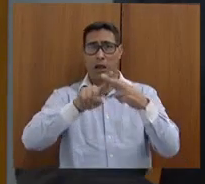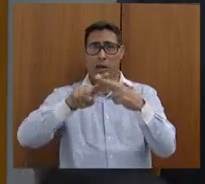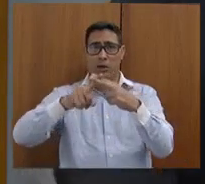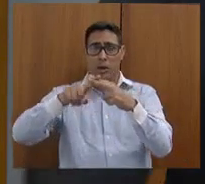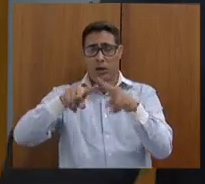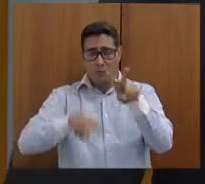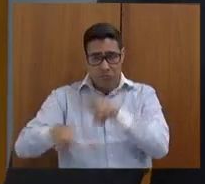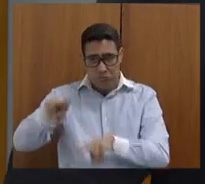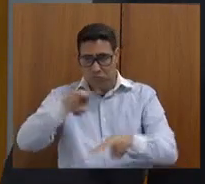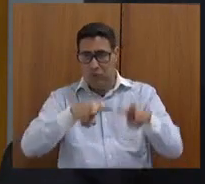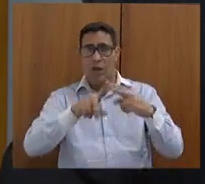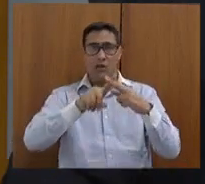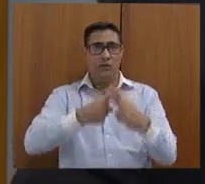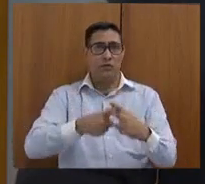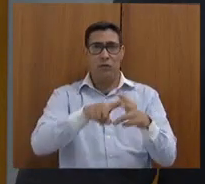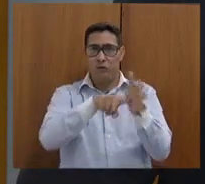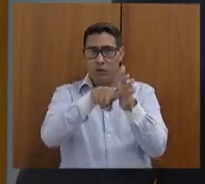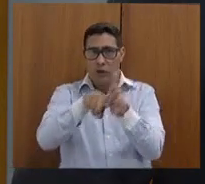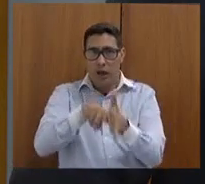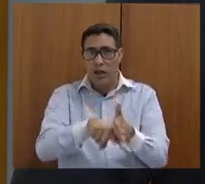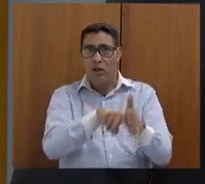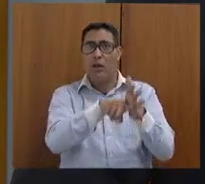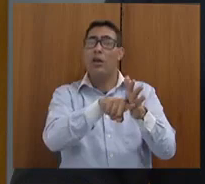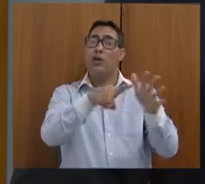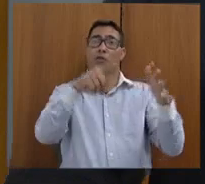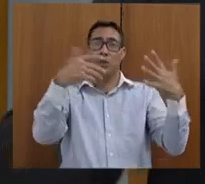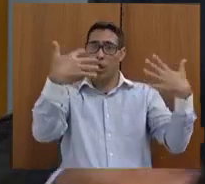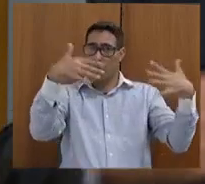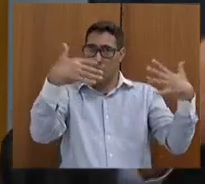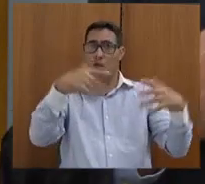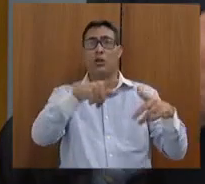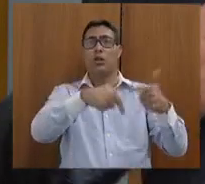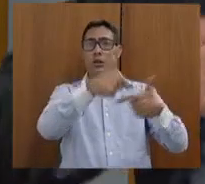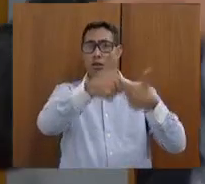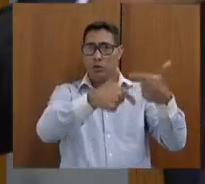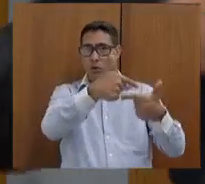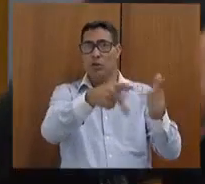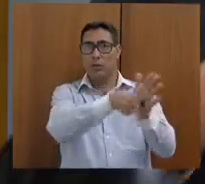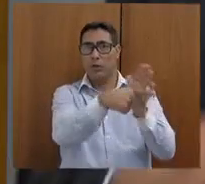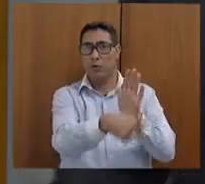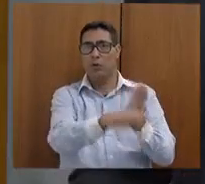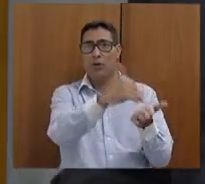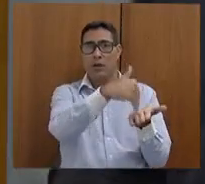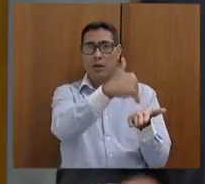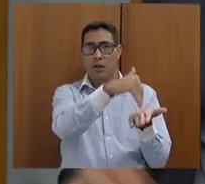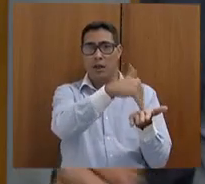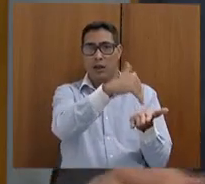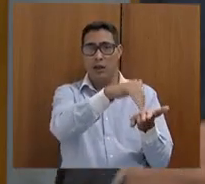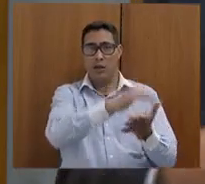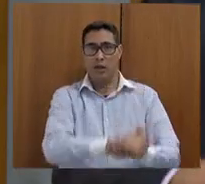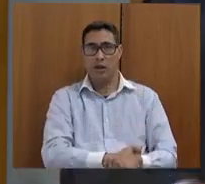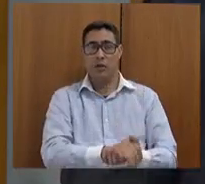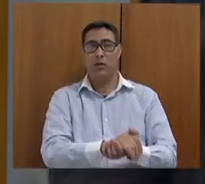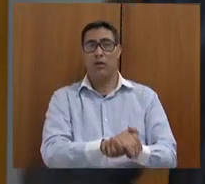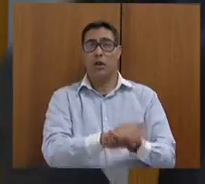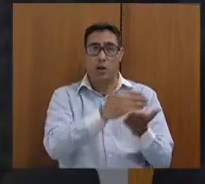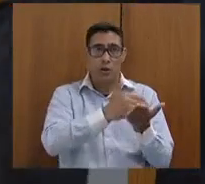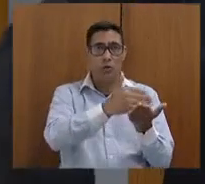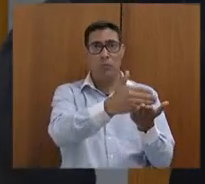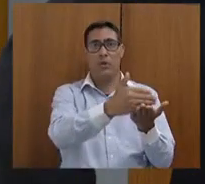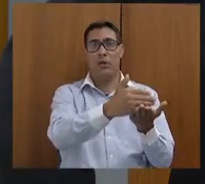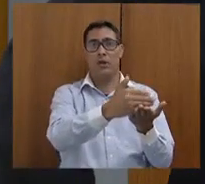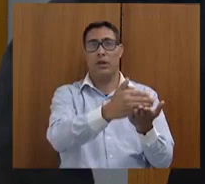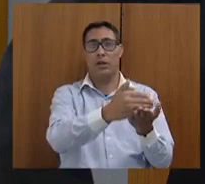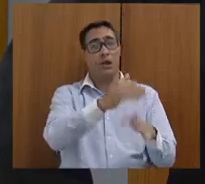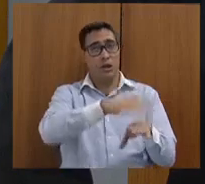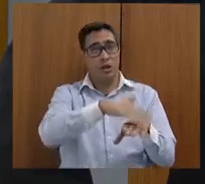escondo não tô aqui elogiando a atuação do secretário mesmo porque como eu disse aqui no começo da minha fala é mais